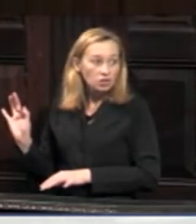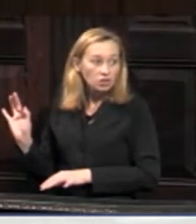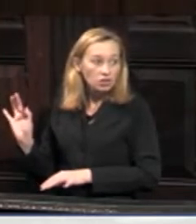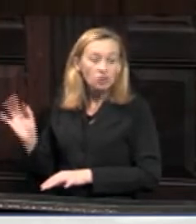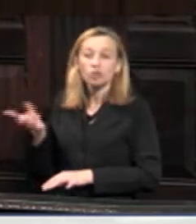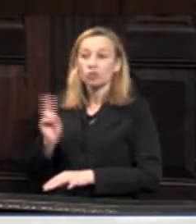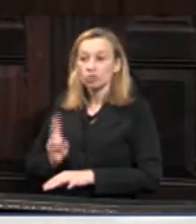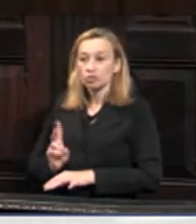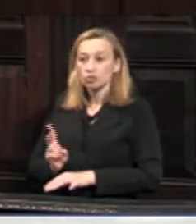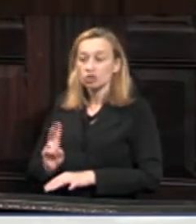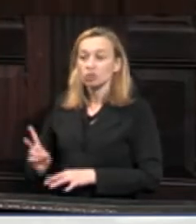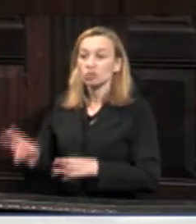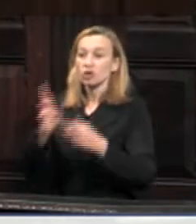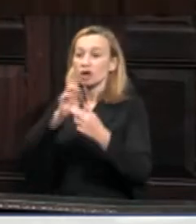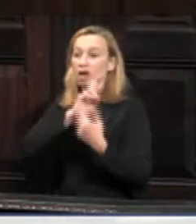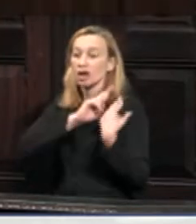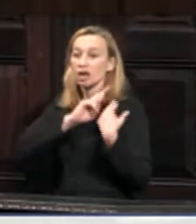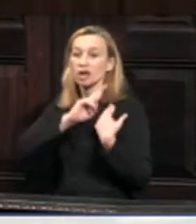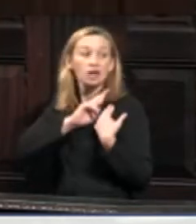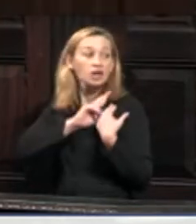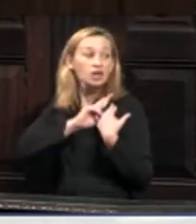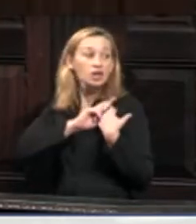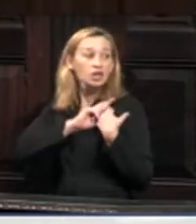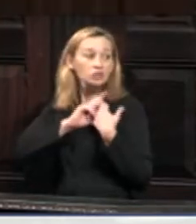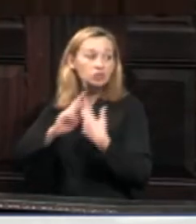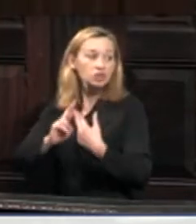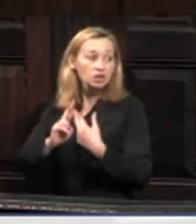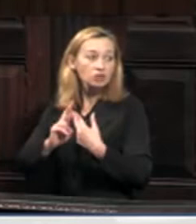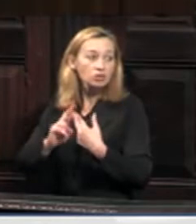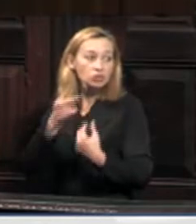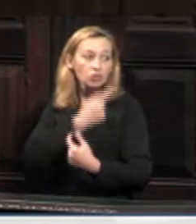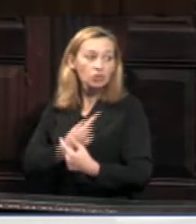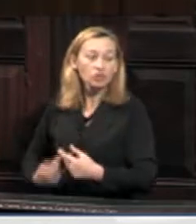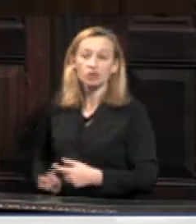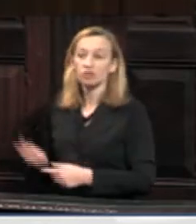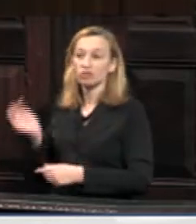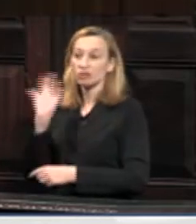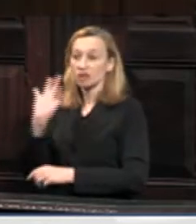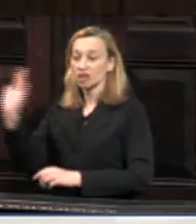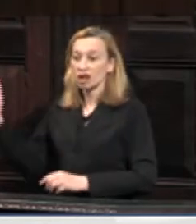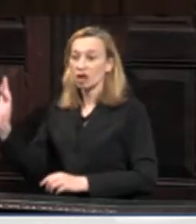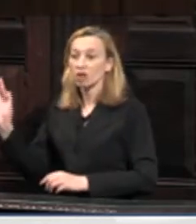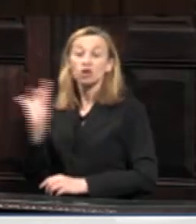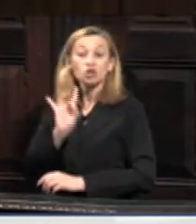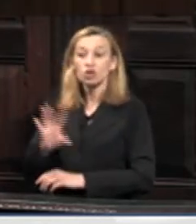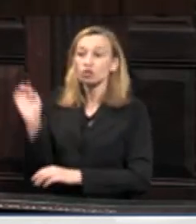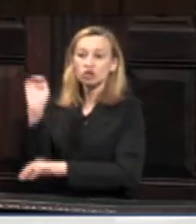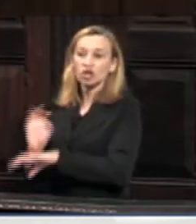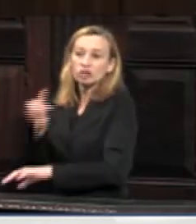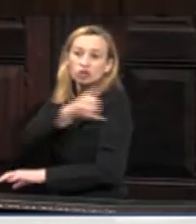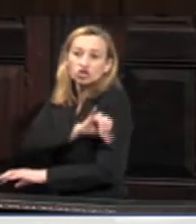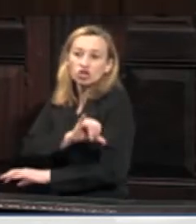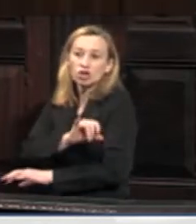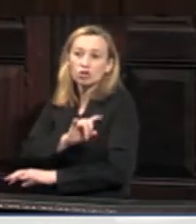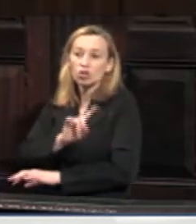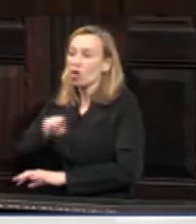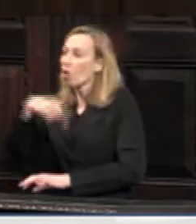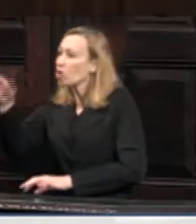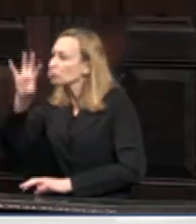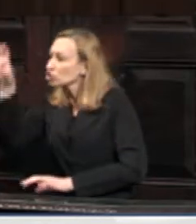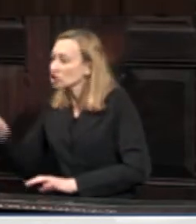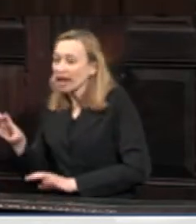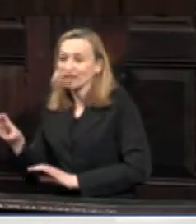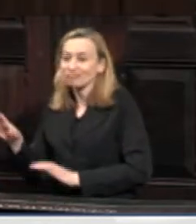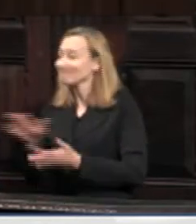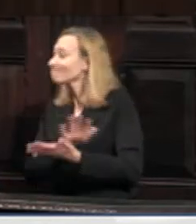a responsabilidade do governo federal é no estado do Rio de Janeiro. Em nenhum mais